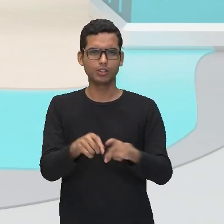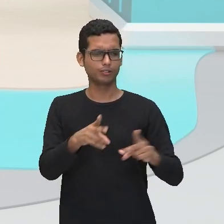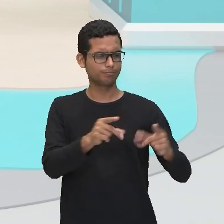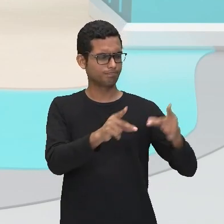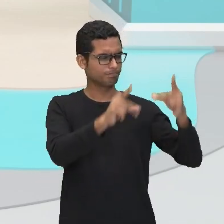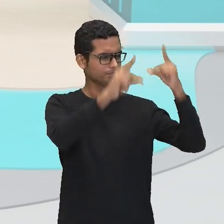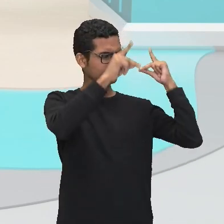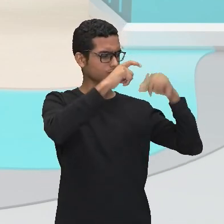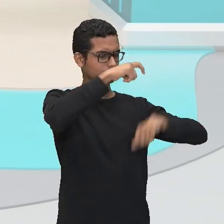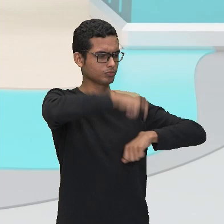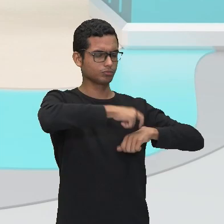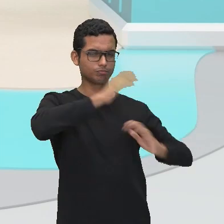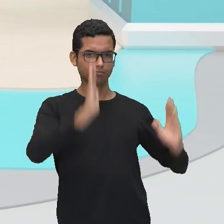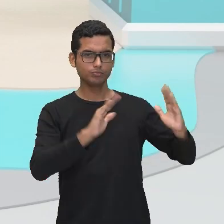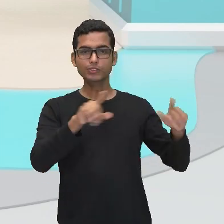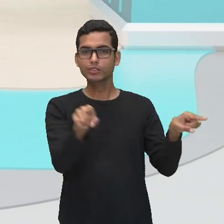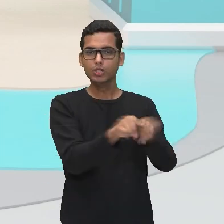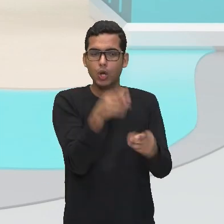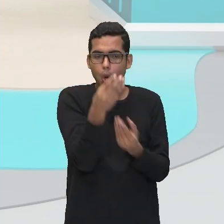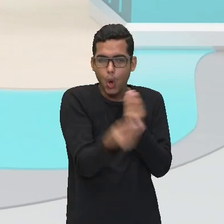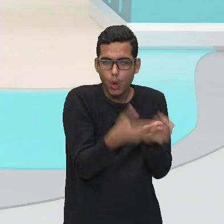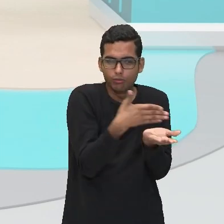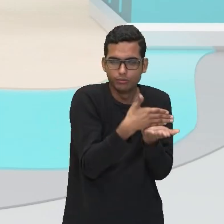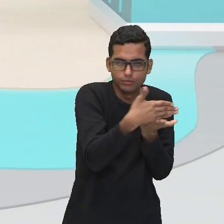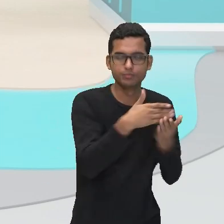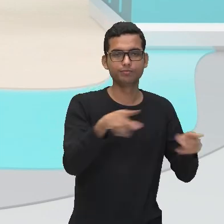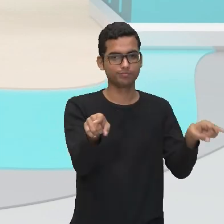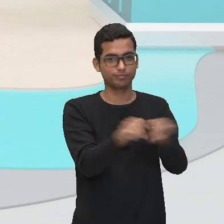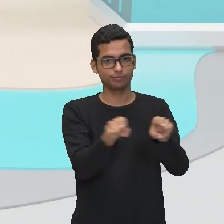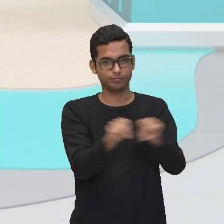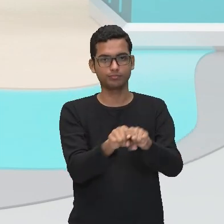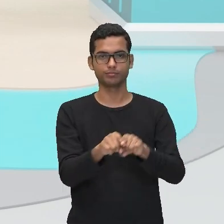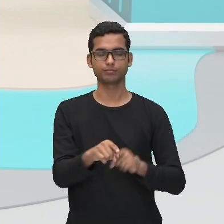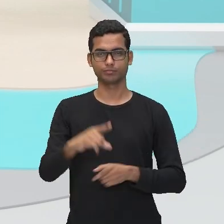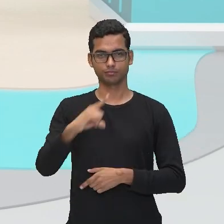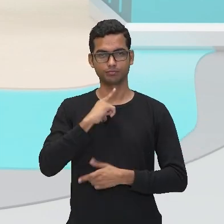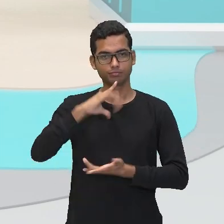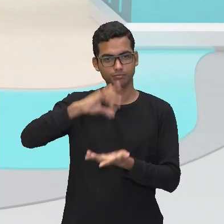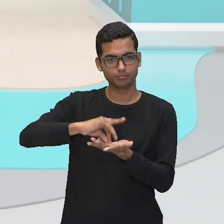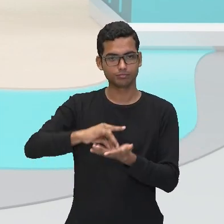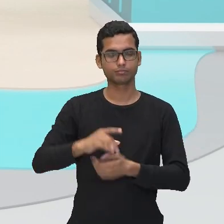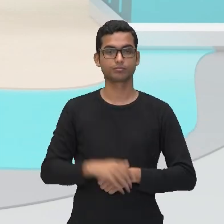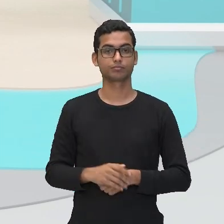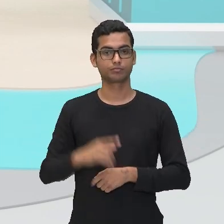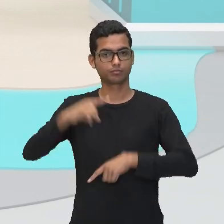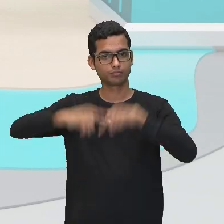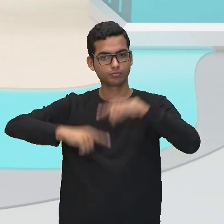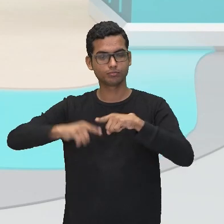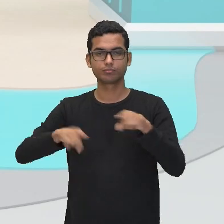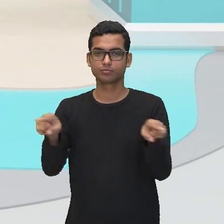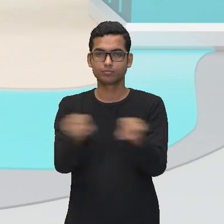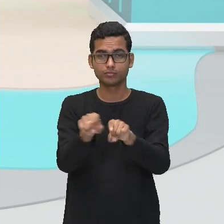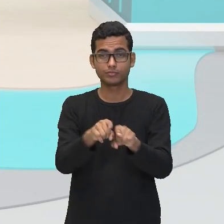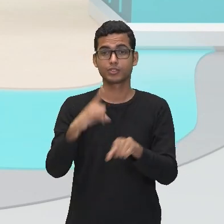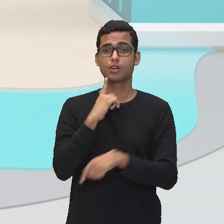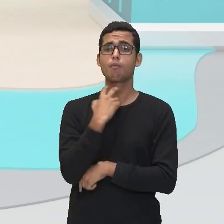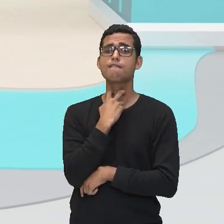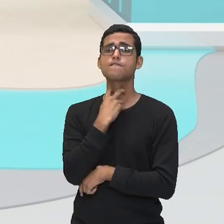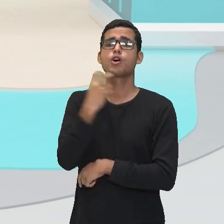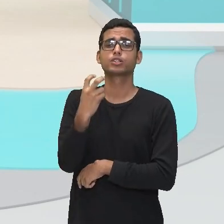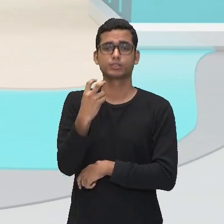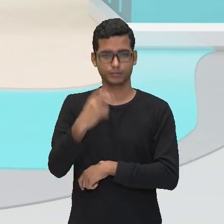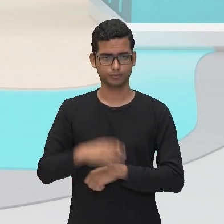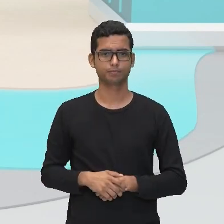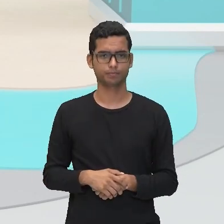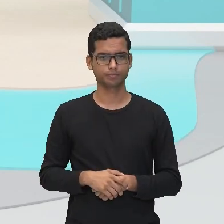remotos, como eles eram eram cantados, acompanhados pelo instrumento, e que tem uma voz que fala nele, é